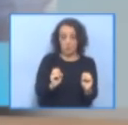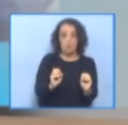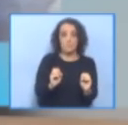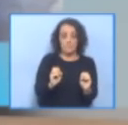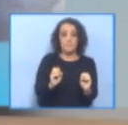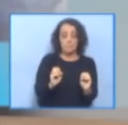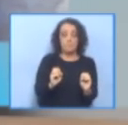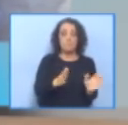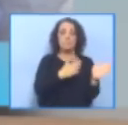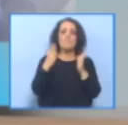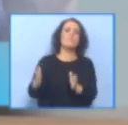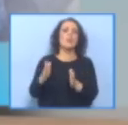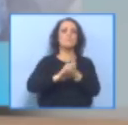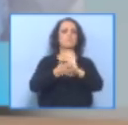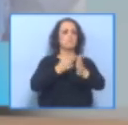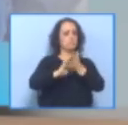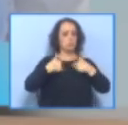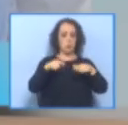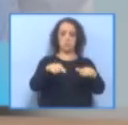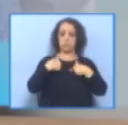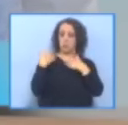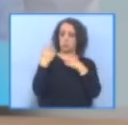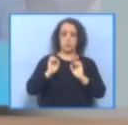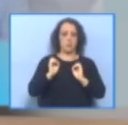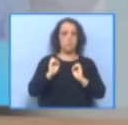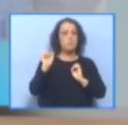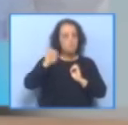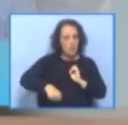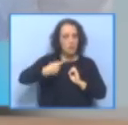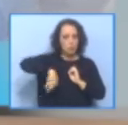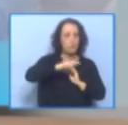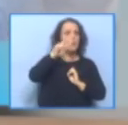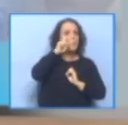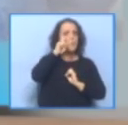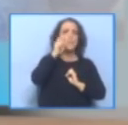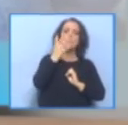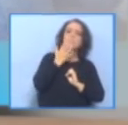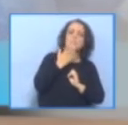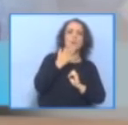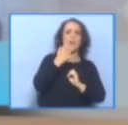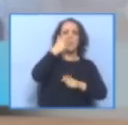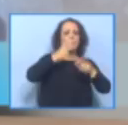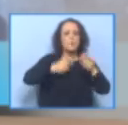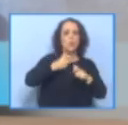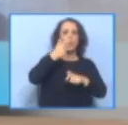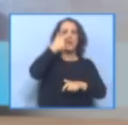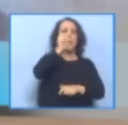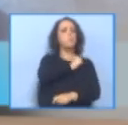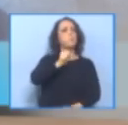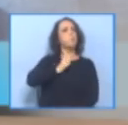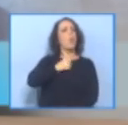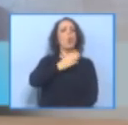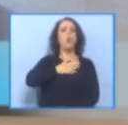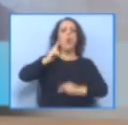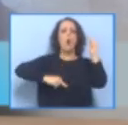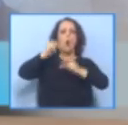e a desresponsabilização é total, não tem nada a ver com isso. Sim, temos a ver com a segurança daqueles trabalhadores da pedreira, não é só o empresário que tem.